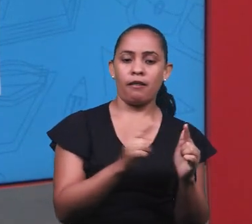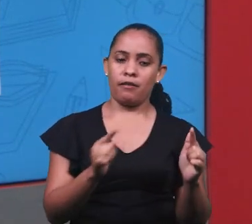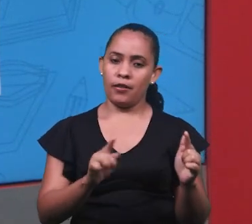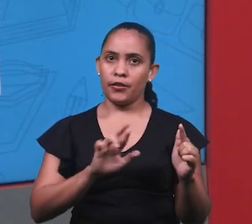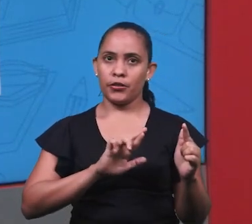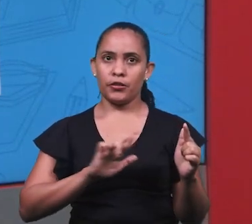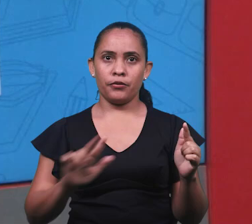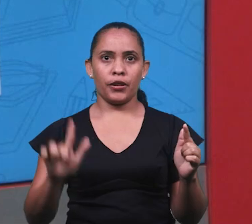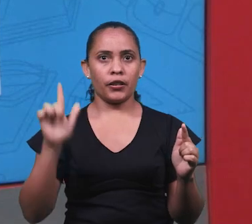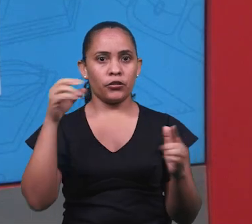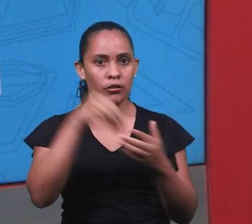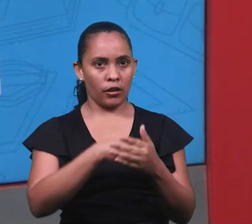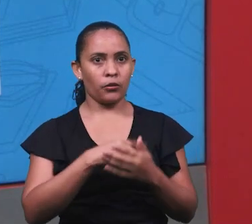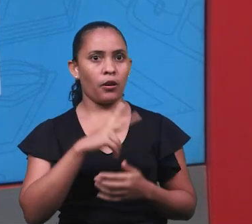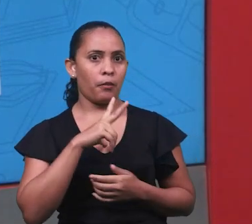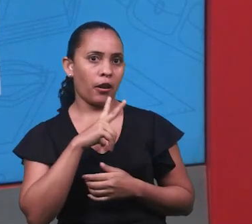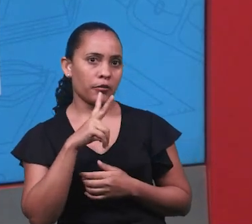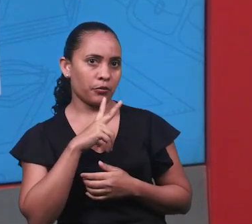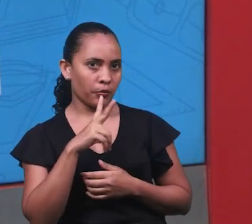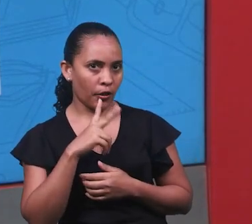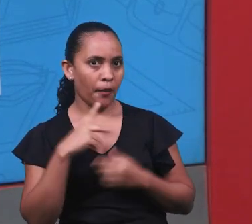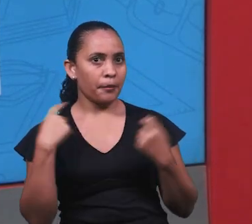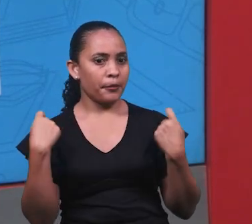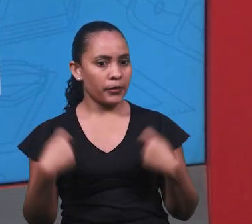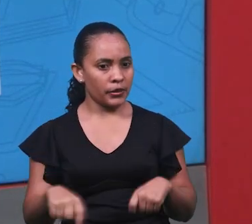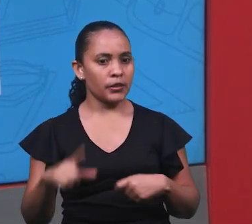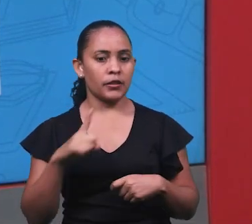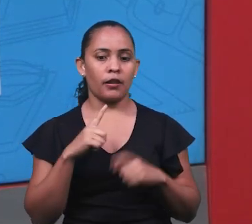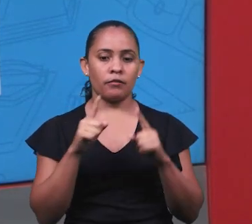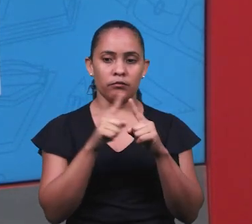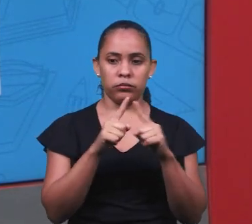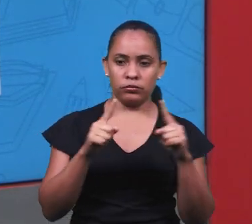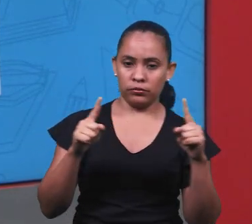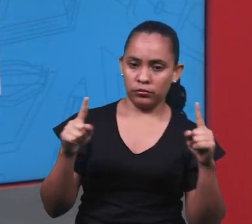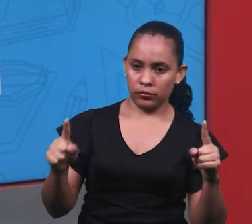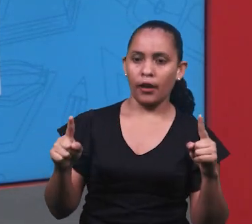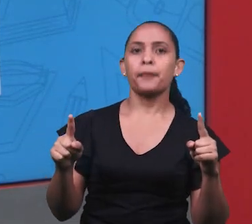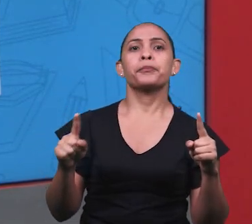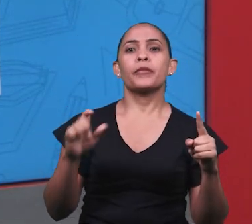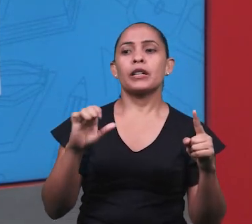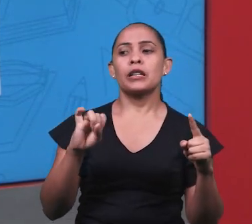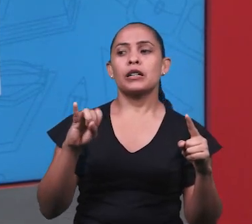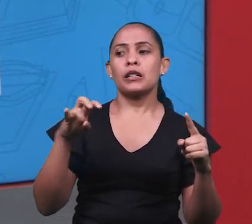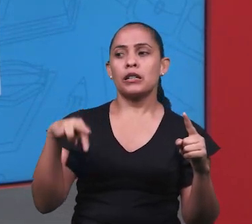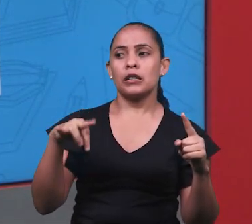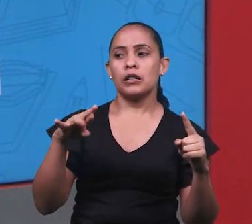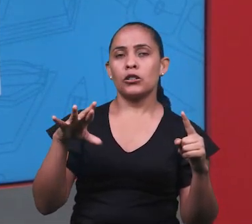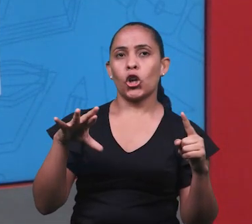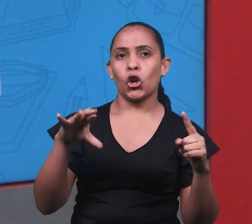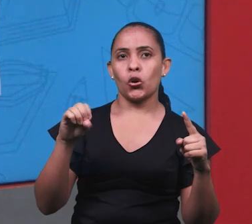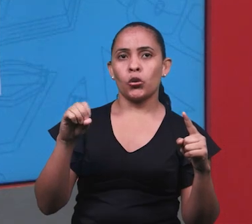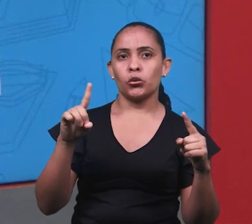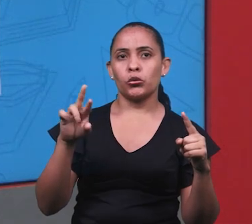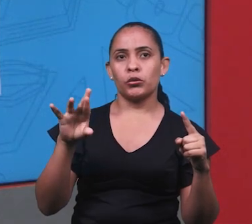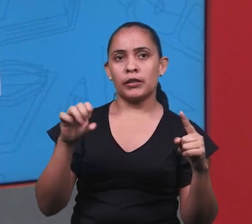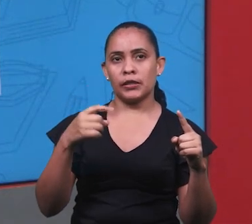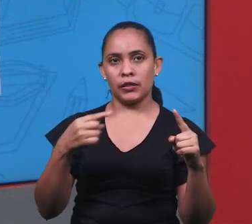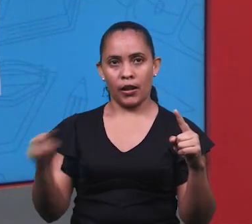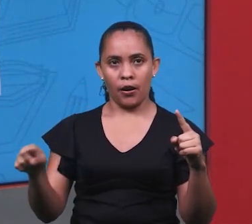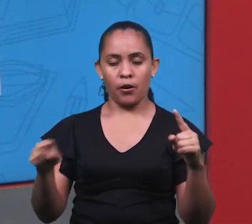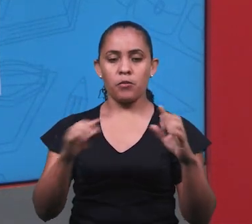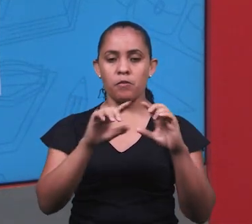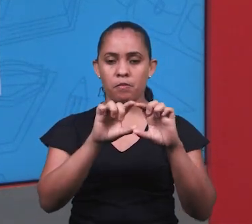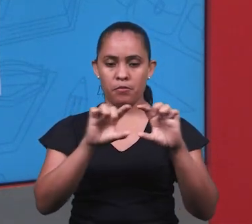muito particular. Então, a introdução tem que ter cara de introdução, desenvolvimento, cara de desenvolvimento e a conclusão, cara de conclusão.